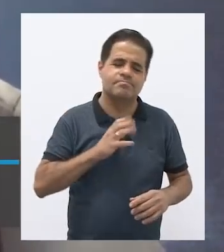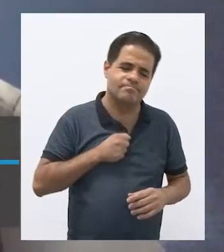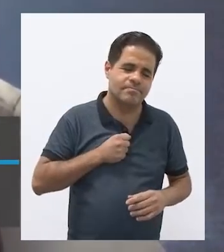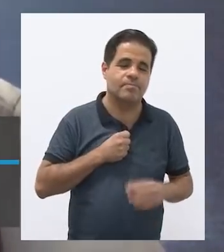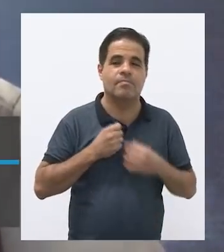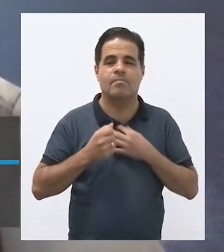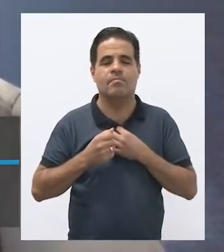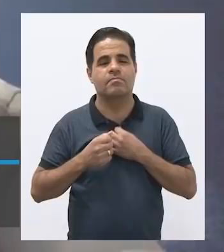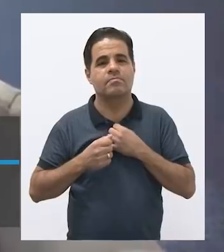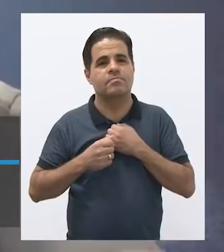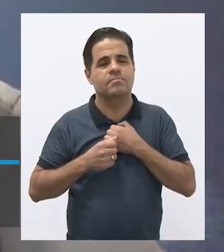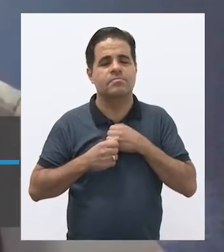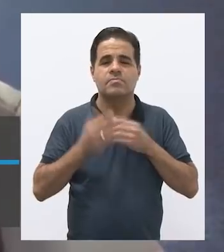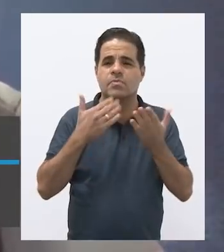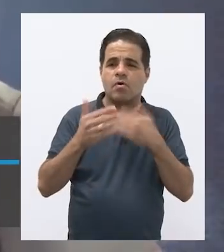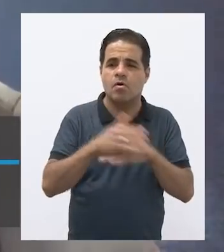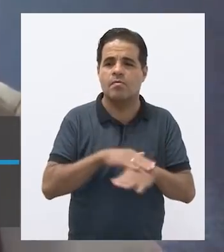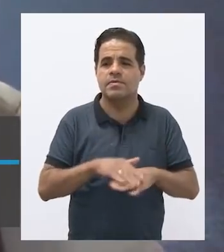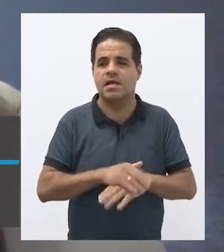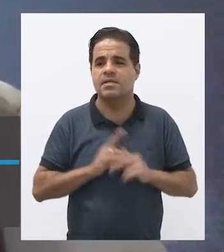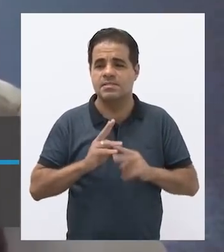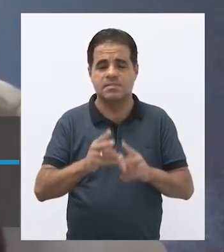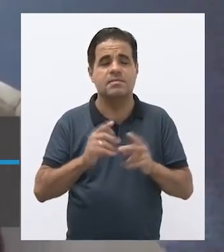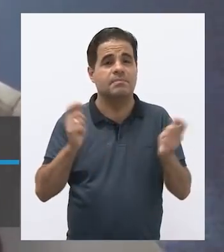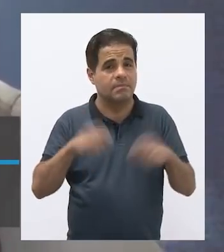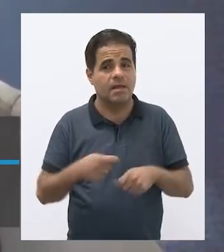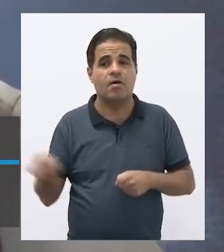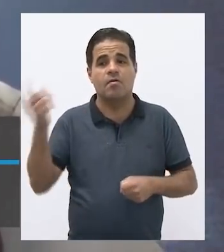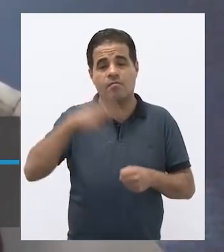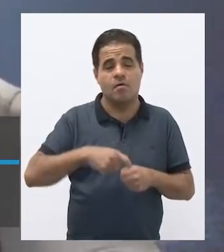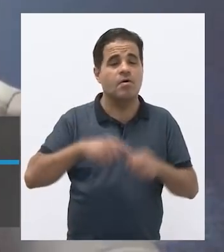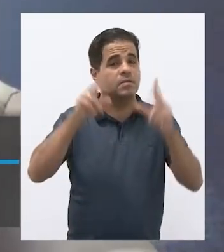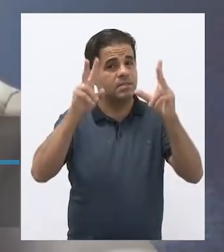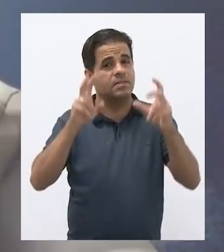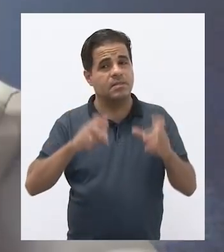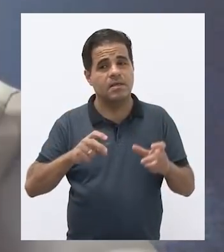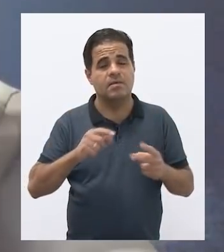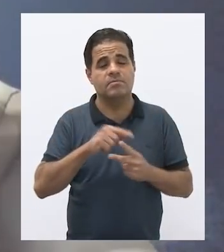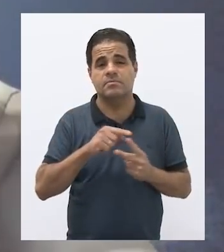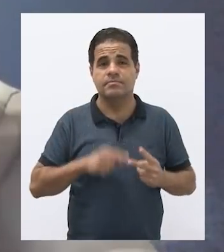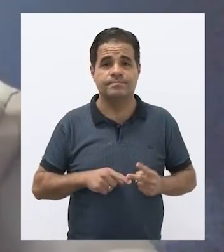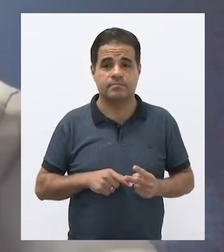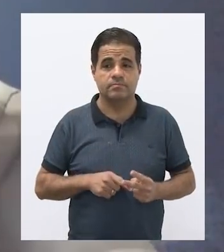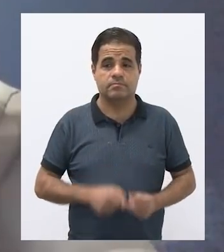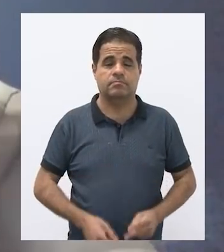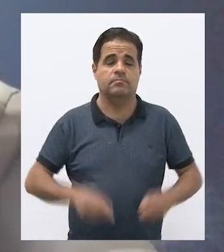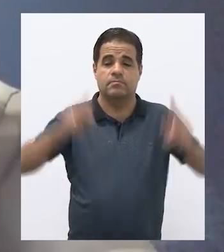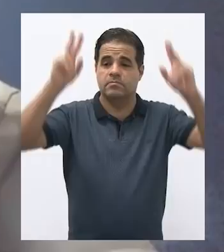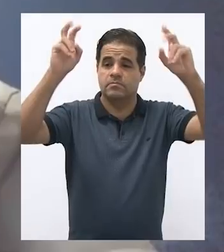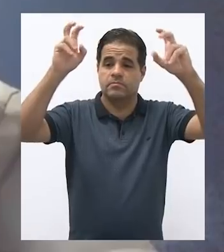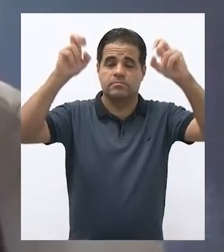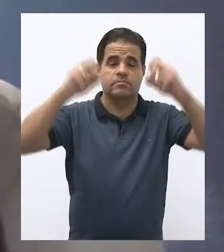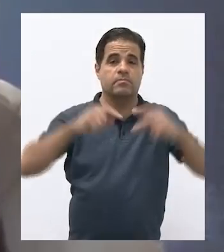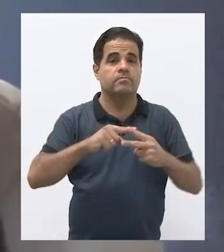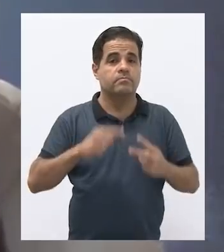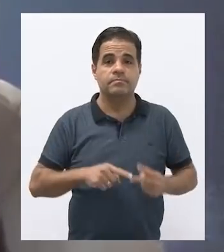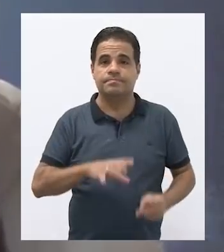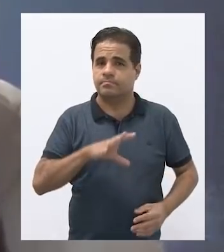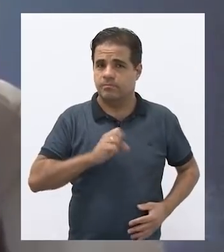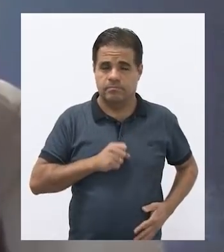preferidos. Sempre que eu posso, eu volto a esse tema. Aliás, eu tenho dois temas